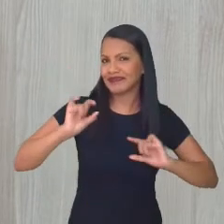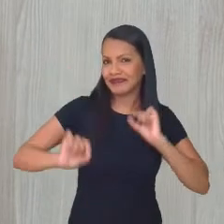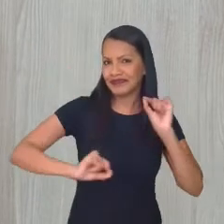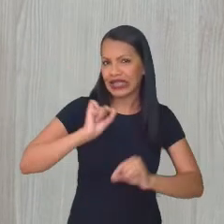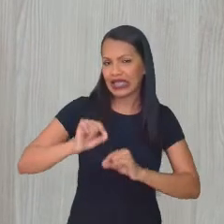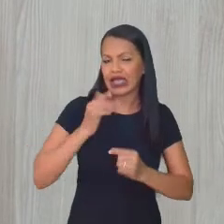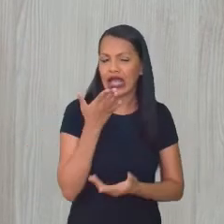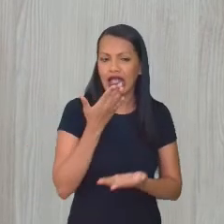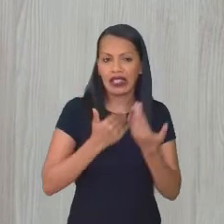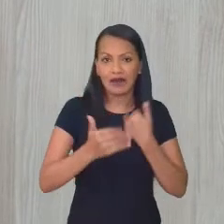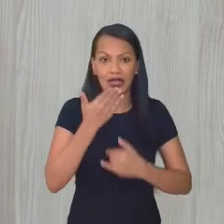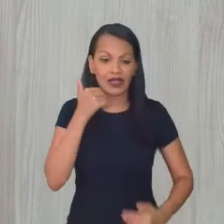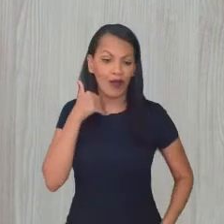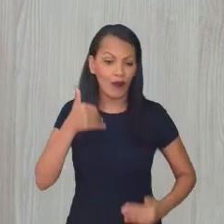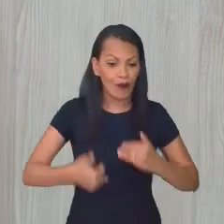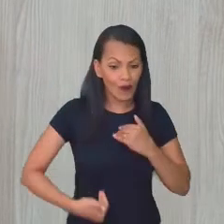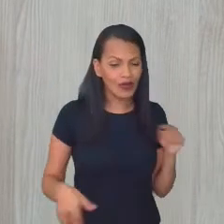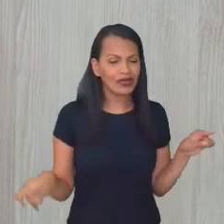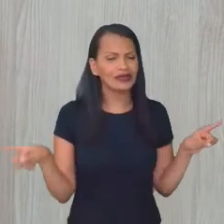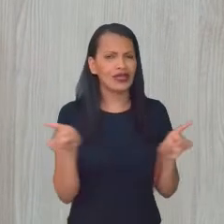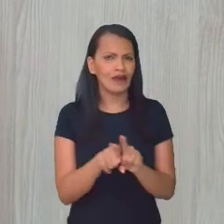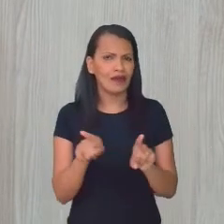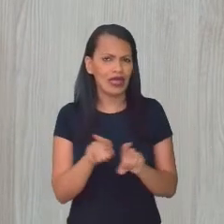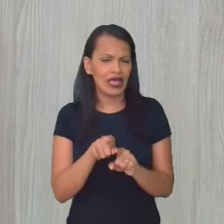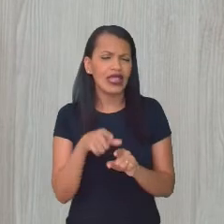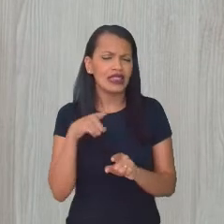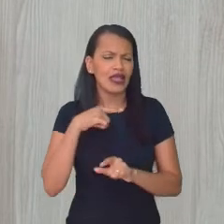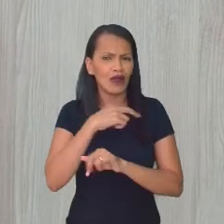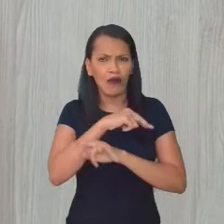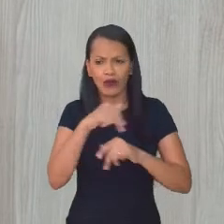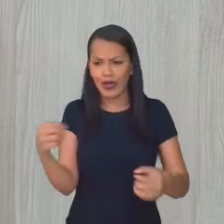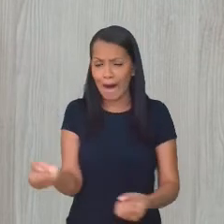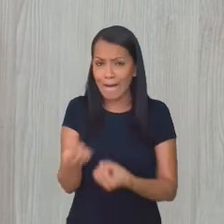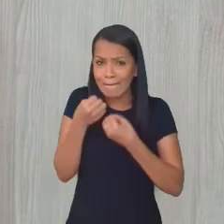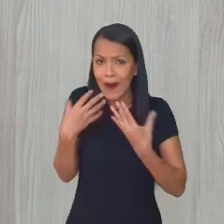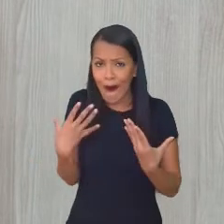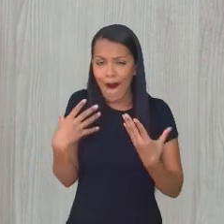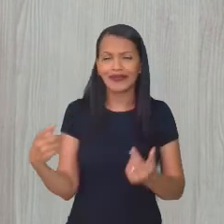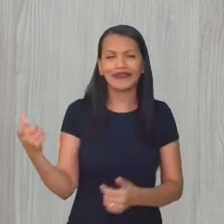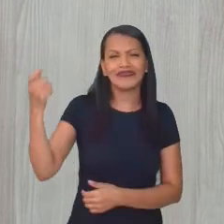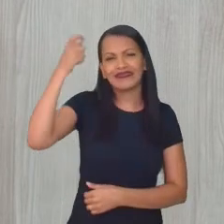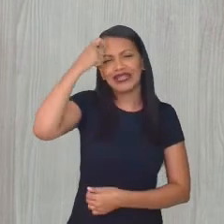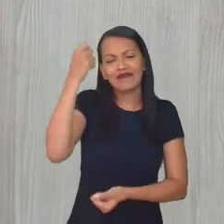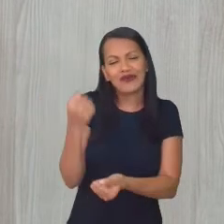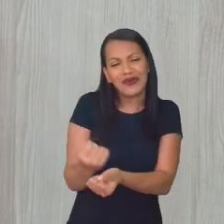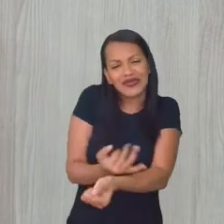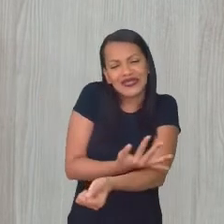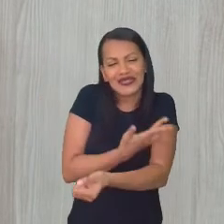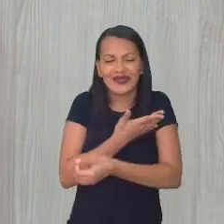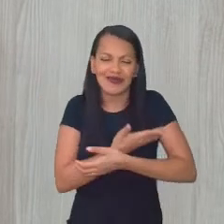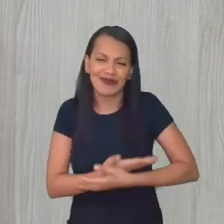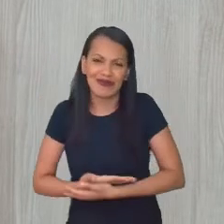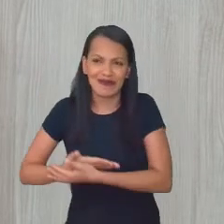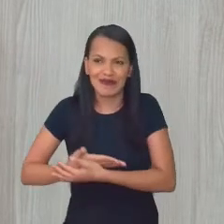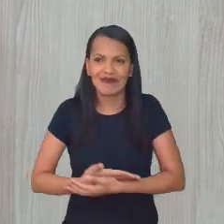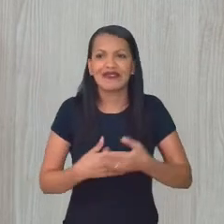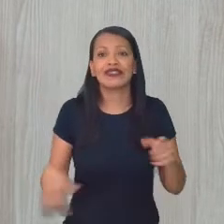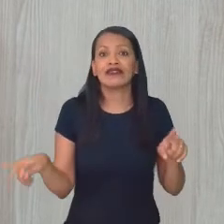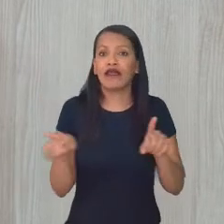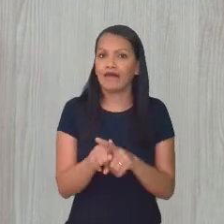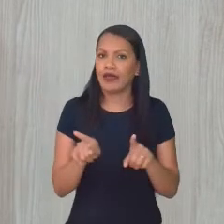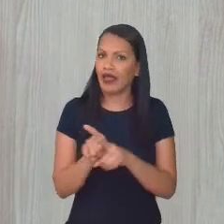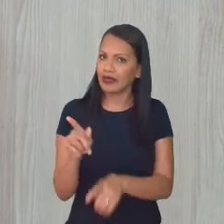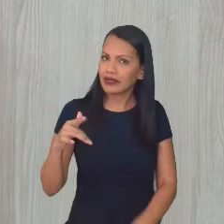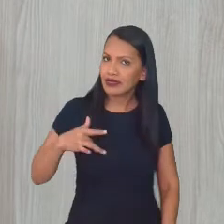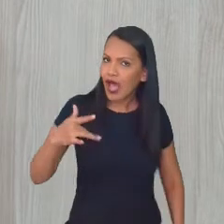de alimentar a questão física, tem também grandes benefícios para a questão emocional do bebê. A questão aí do homem,